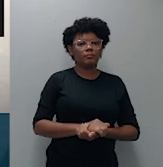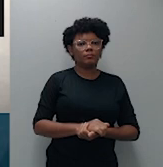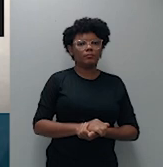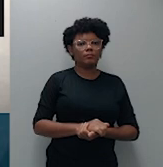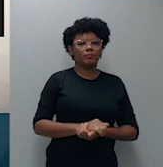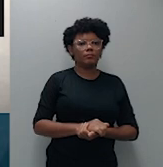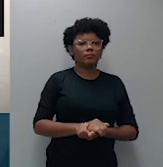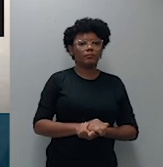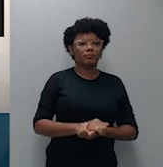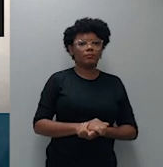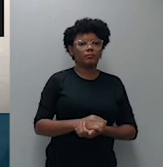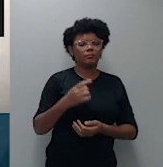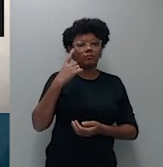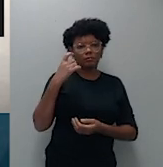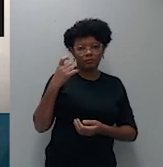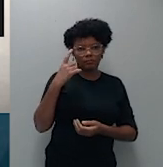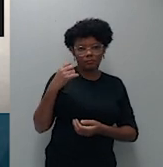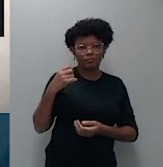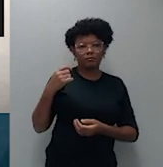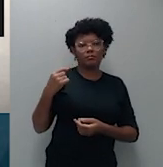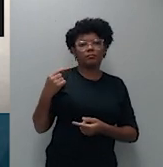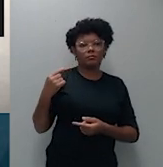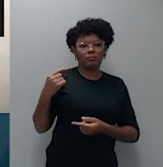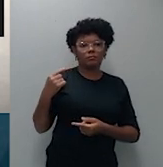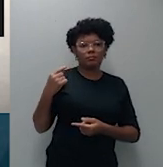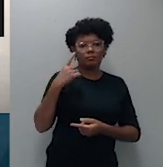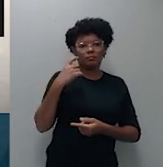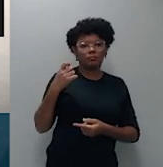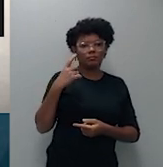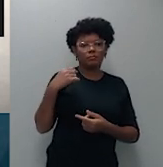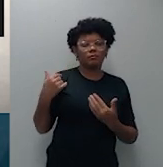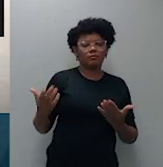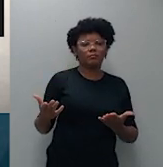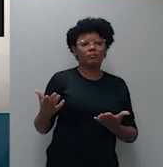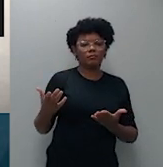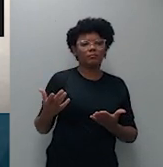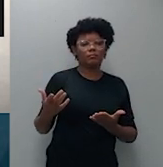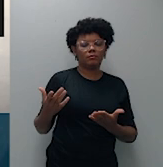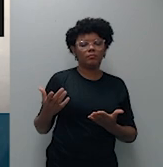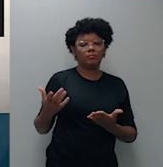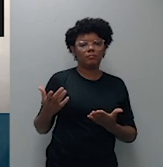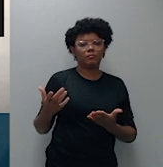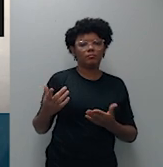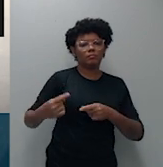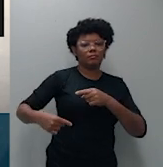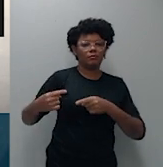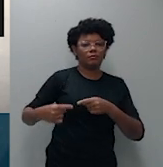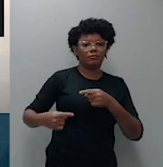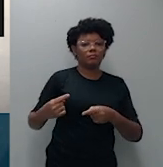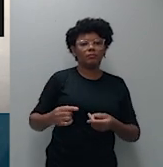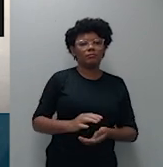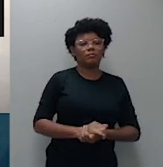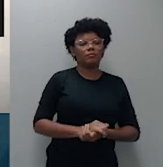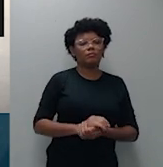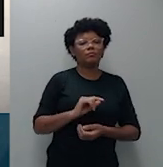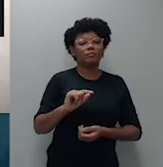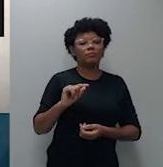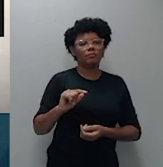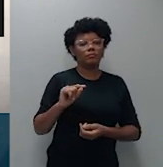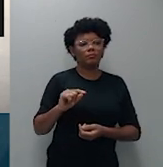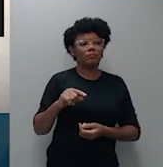o interessante debate em torno da incidência do Marcos viveu no tempo